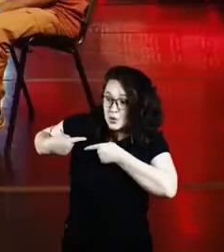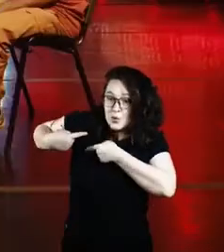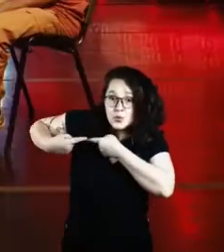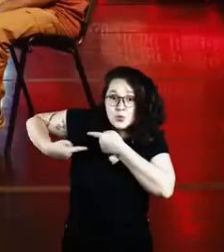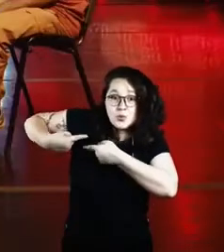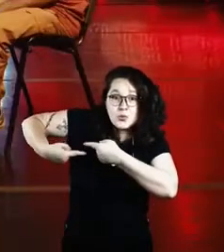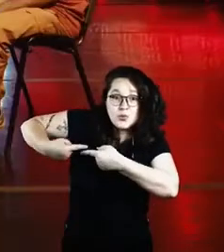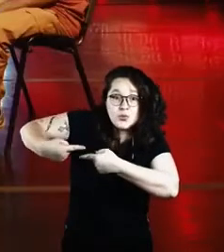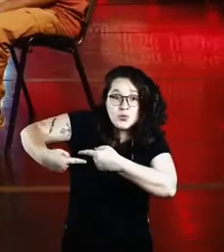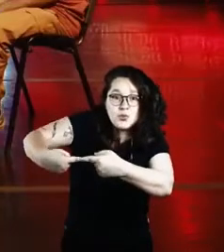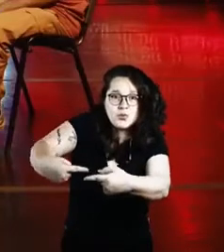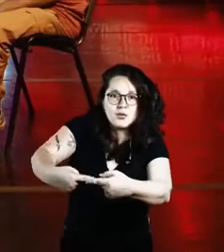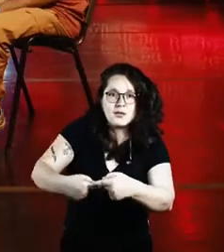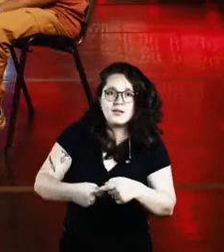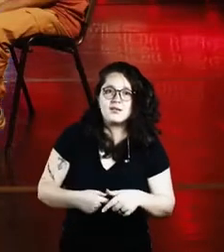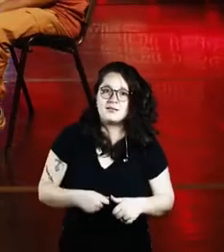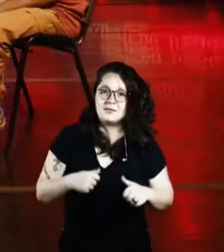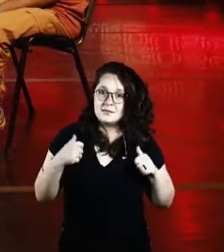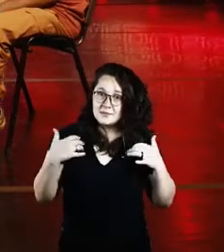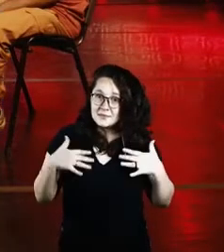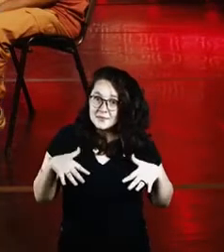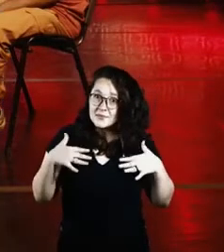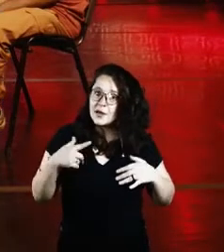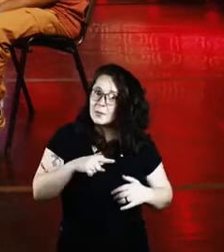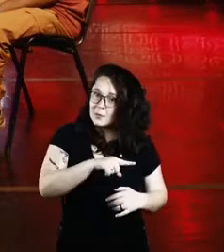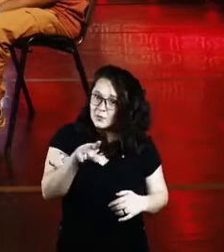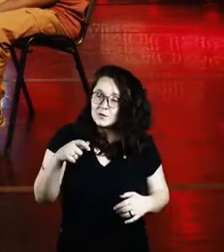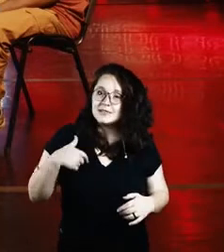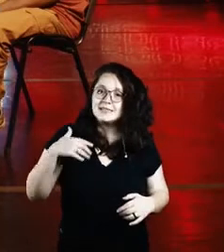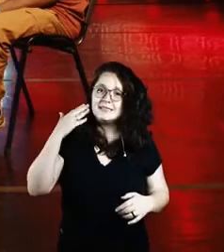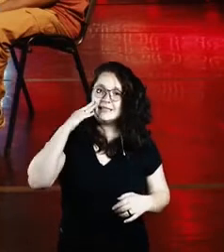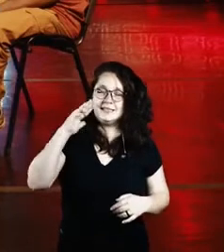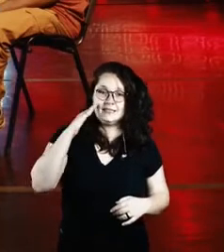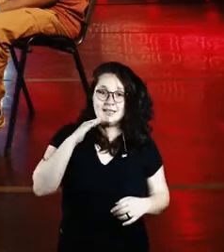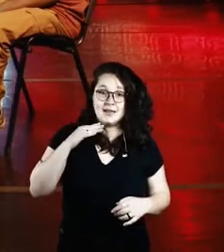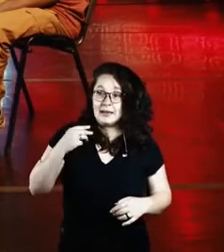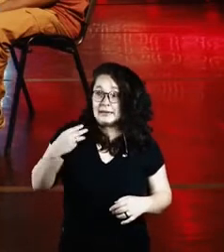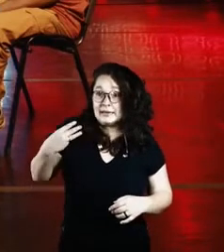O Somebody Love saiu, eu tenho uma ideia. Terceira geração. Né? É.